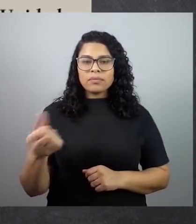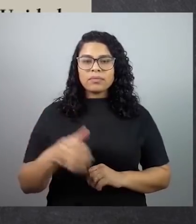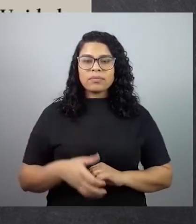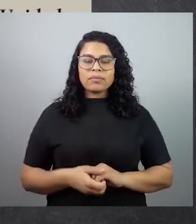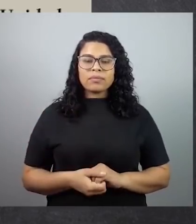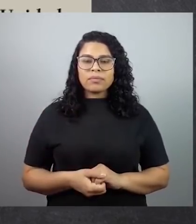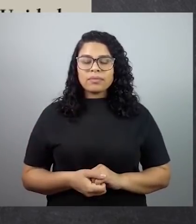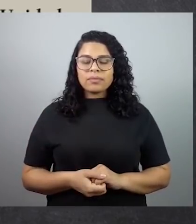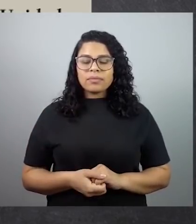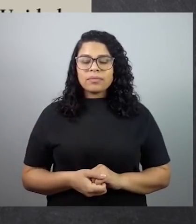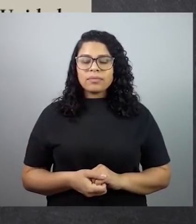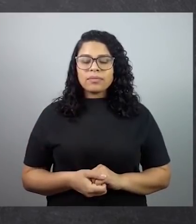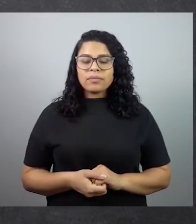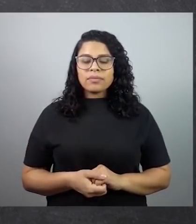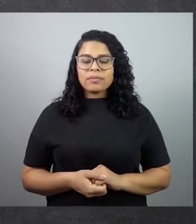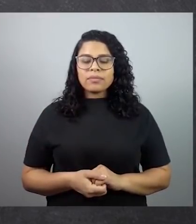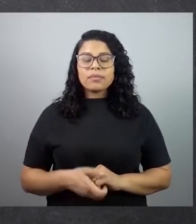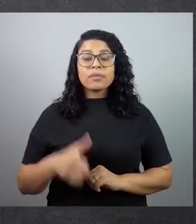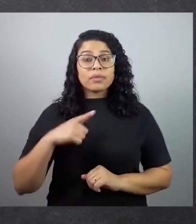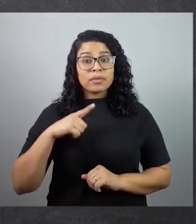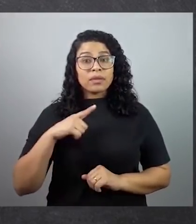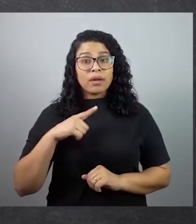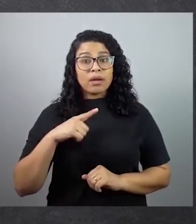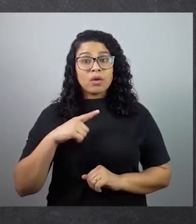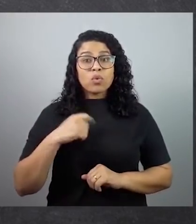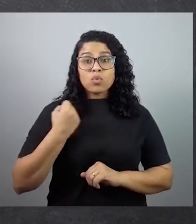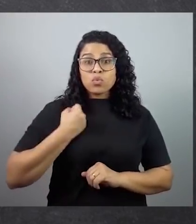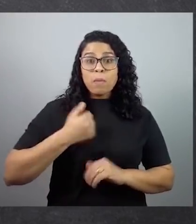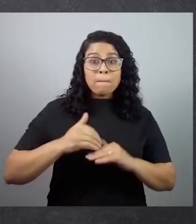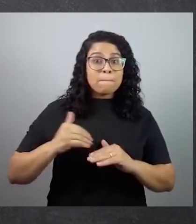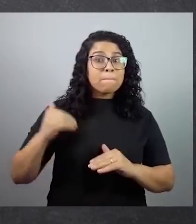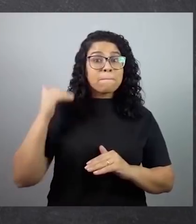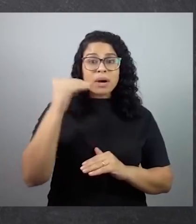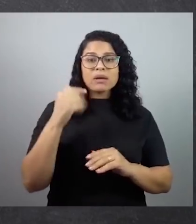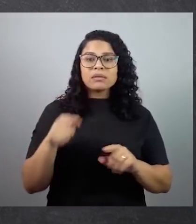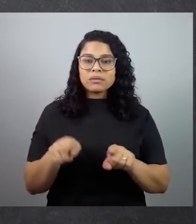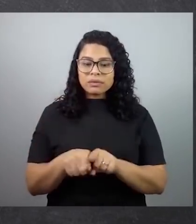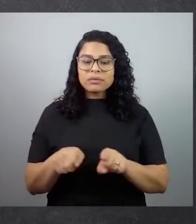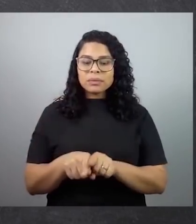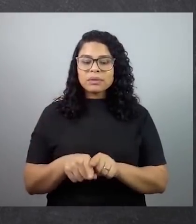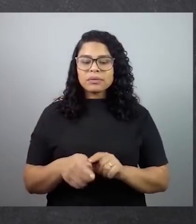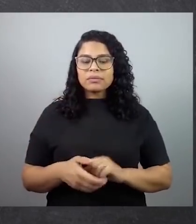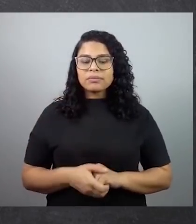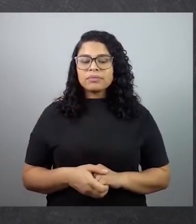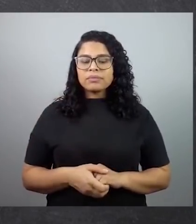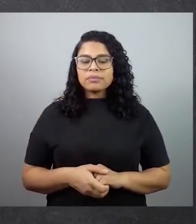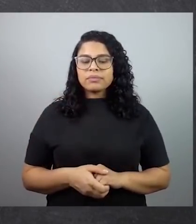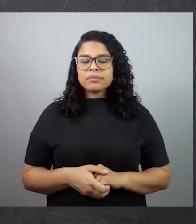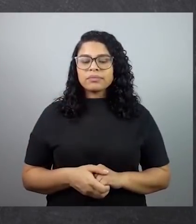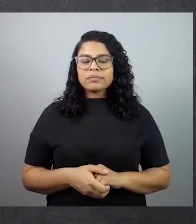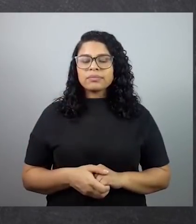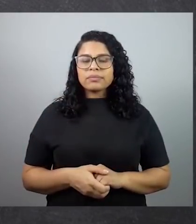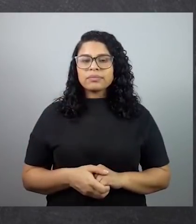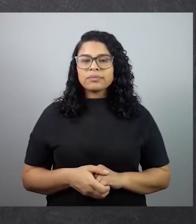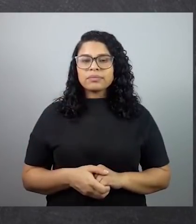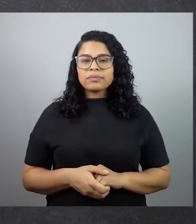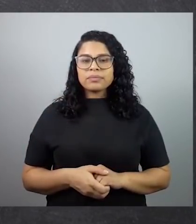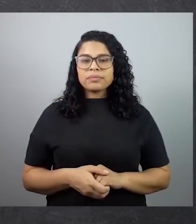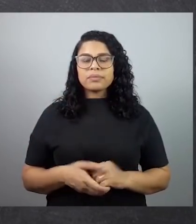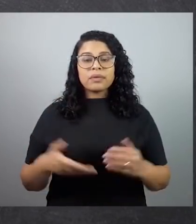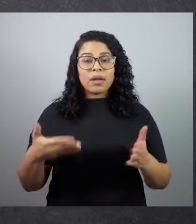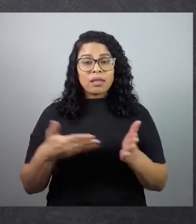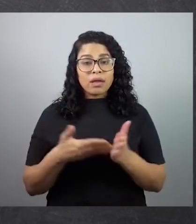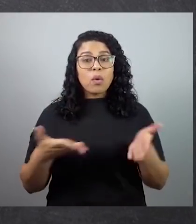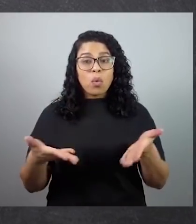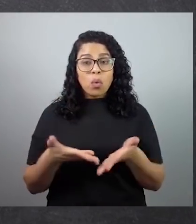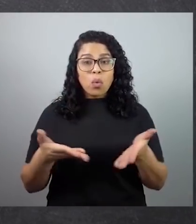906.286. E temos ainda um número maior, que é esse aqui, olha, o de números acumulados de casos